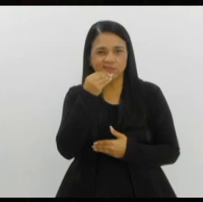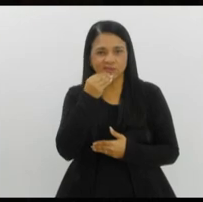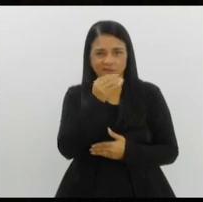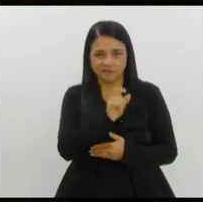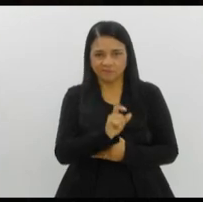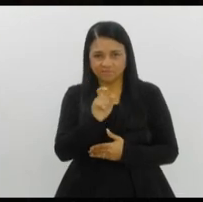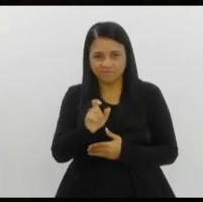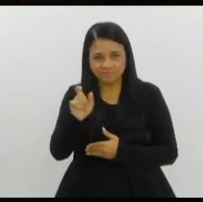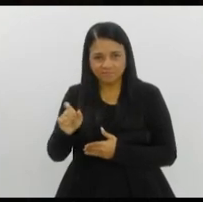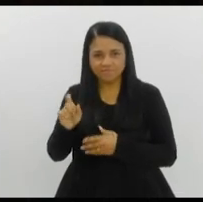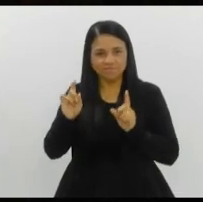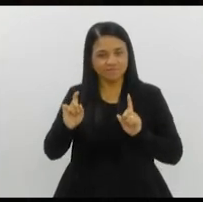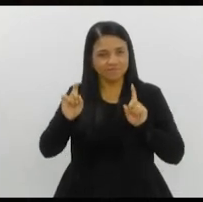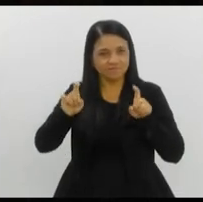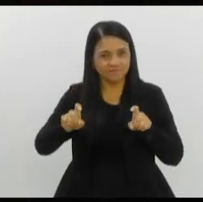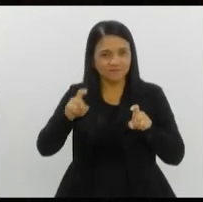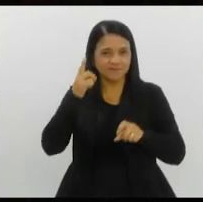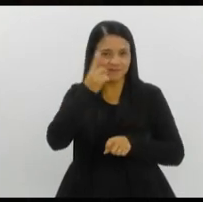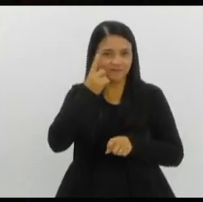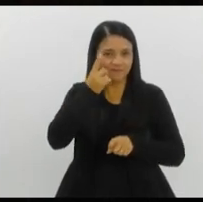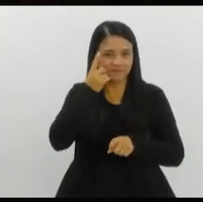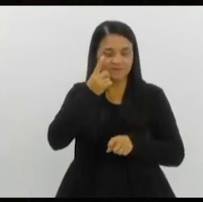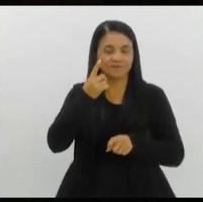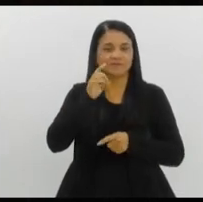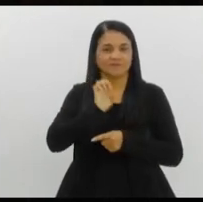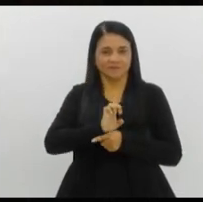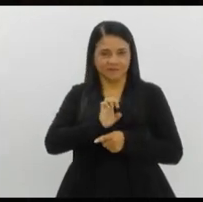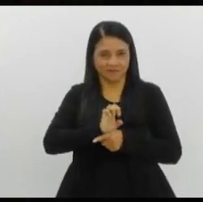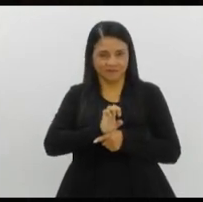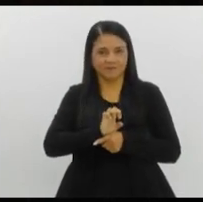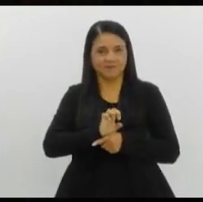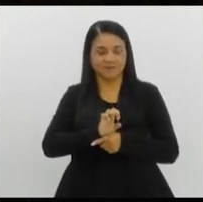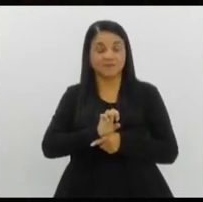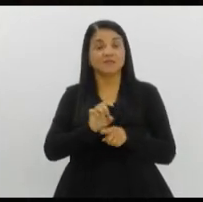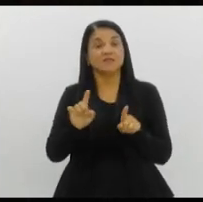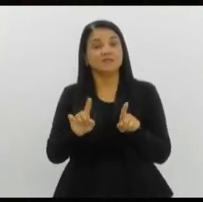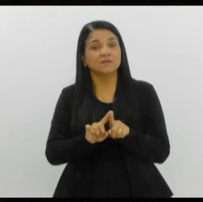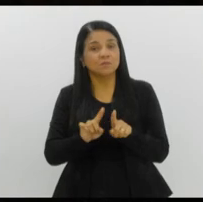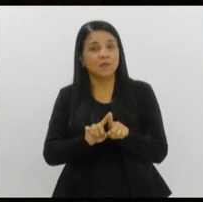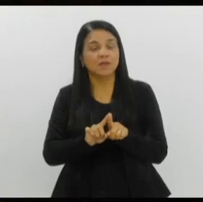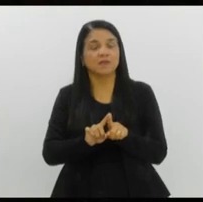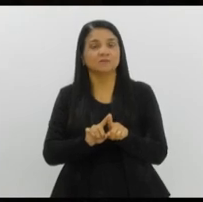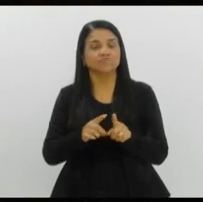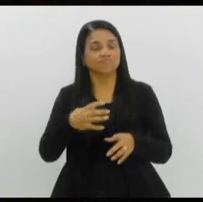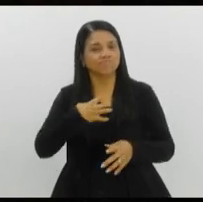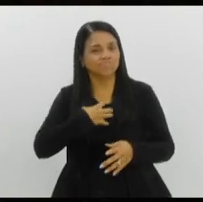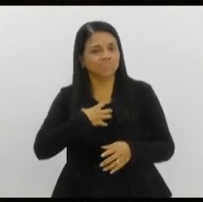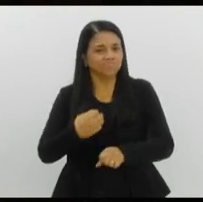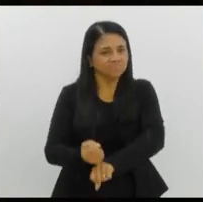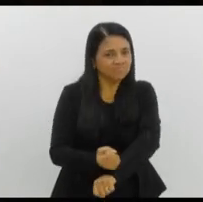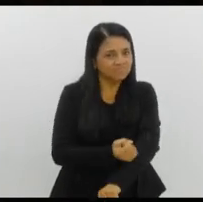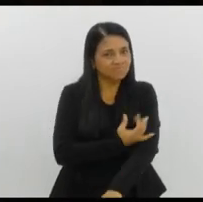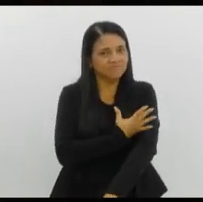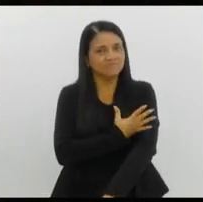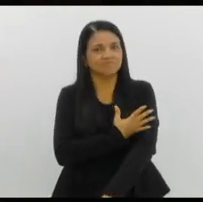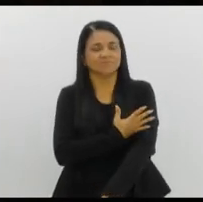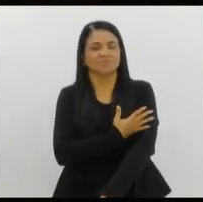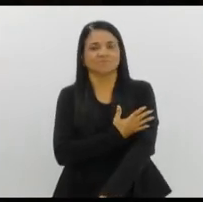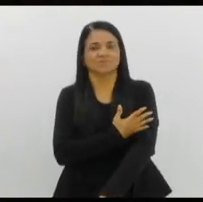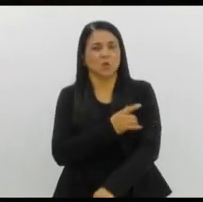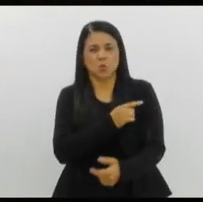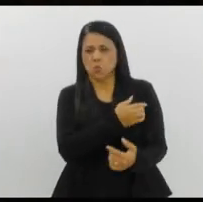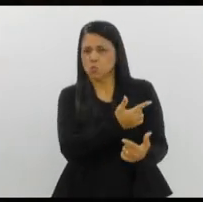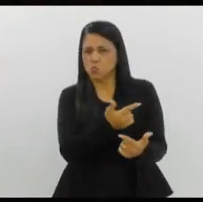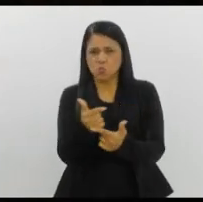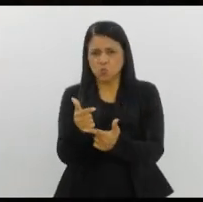que exercem o mandato de parlamentar estadual. É também motivo de emoção e não é segredo para